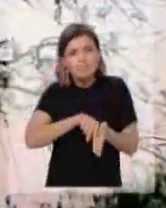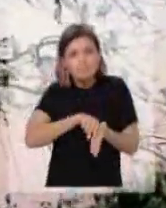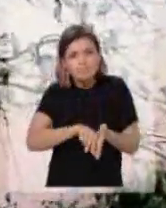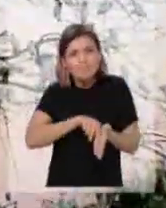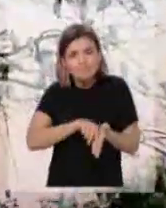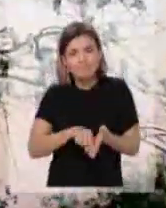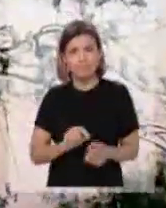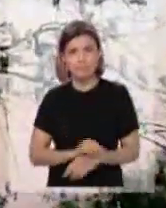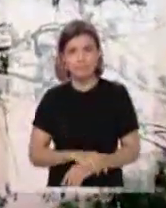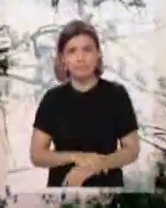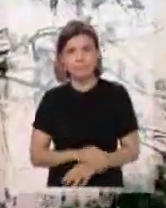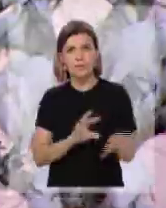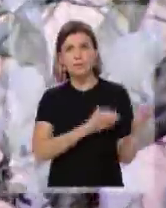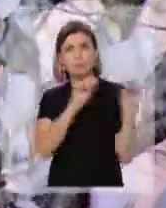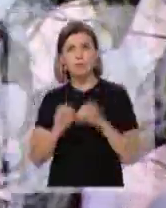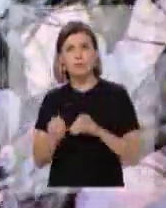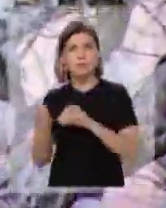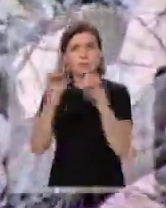explorados pelos animais.